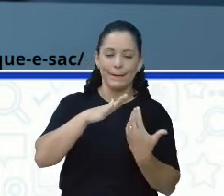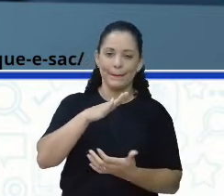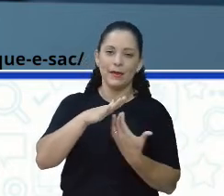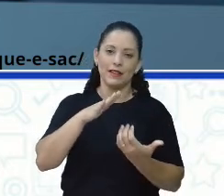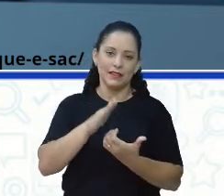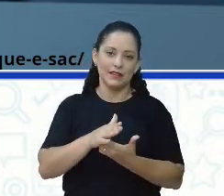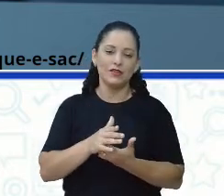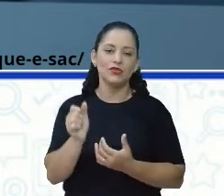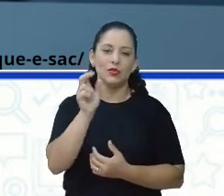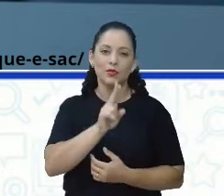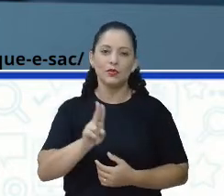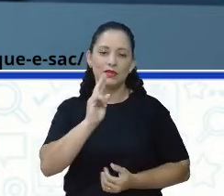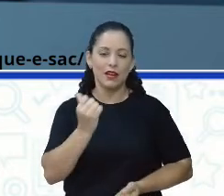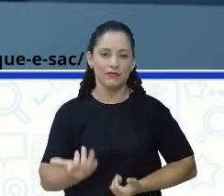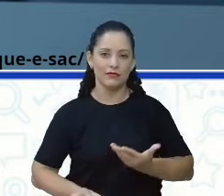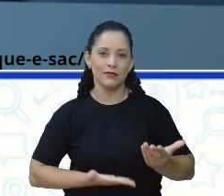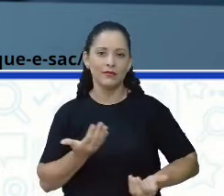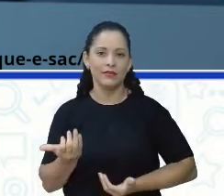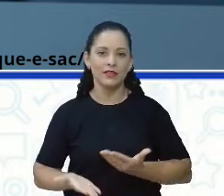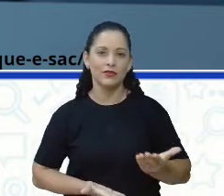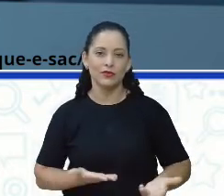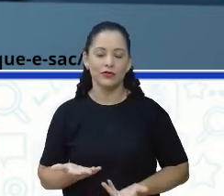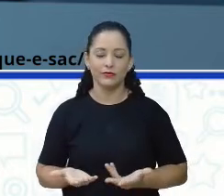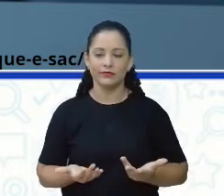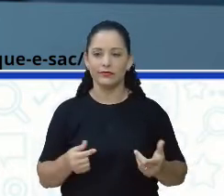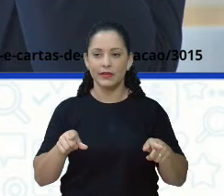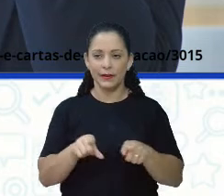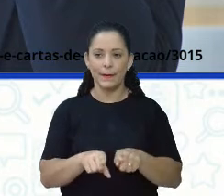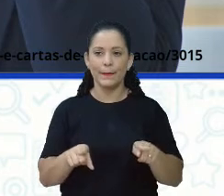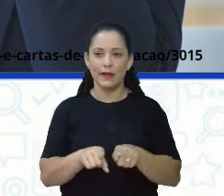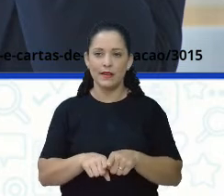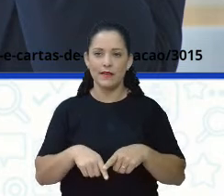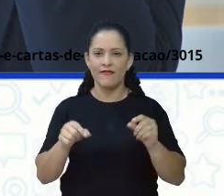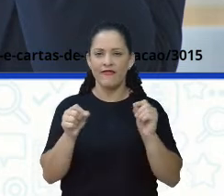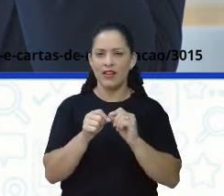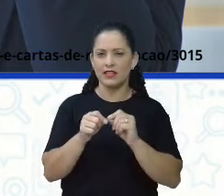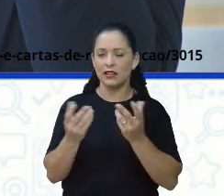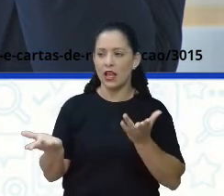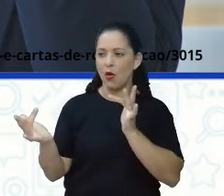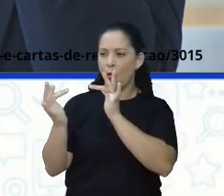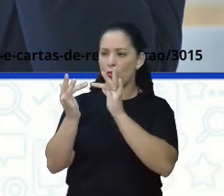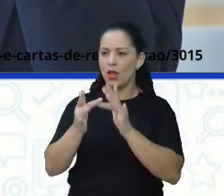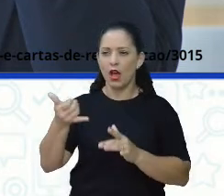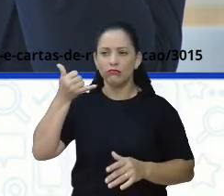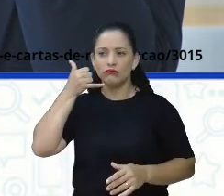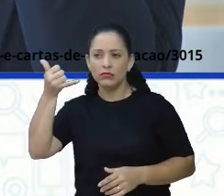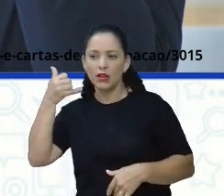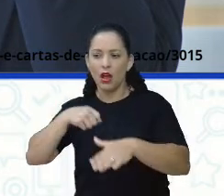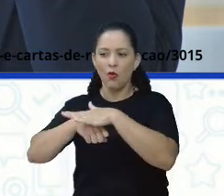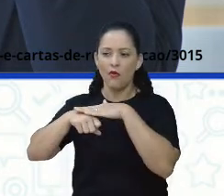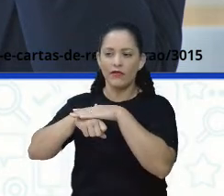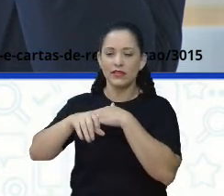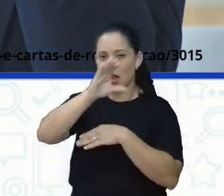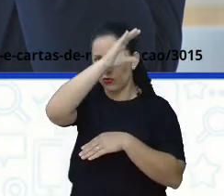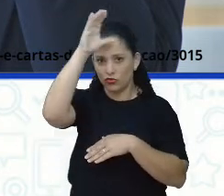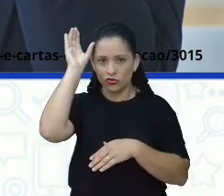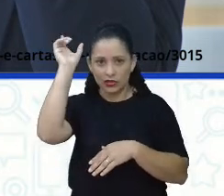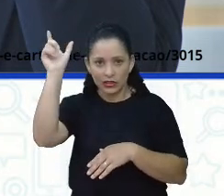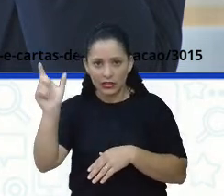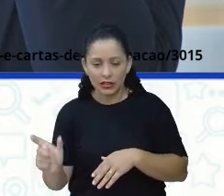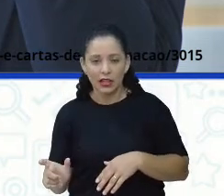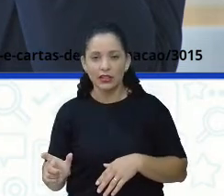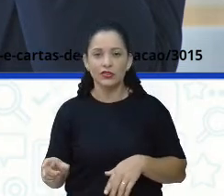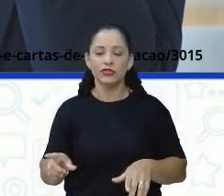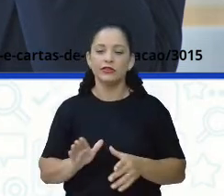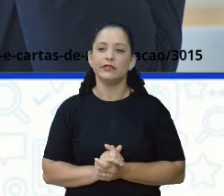serviço, tanto de forma ativa como receptiva, tá certo? Para fazer o contato com os clientes ou para receber as queixas e as